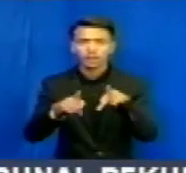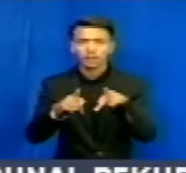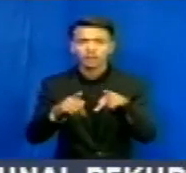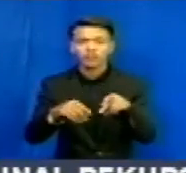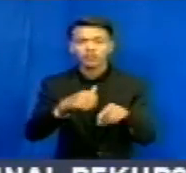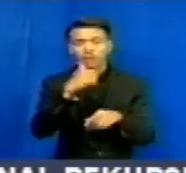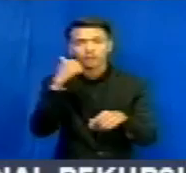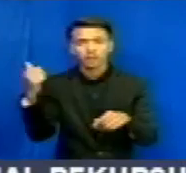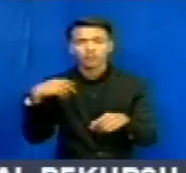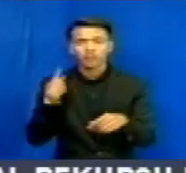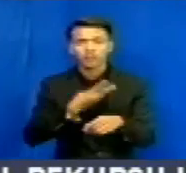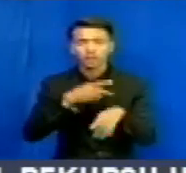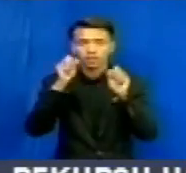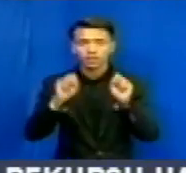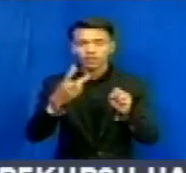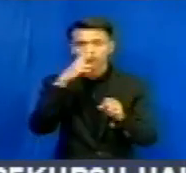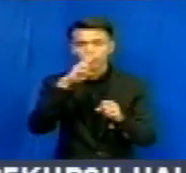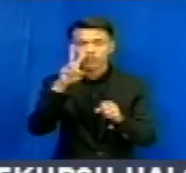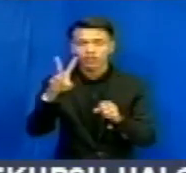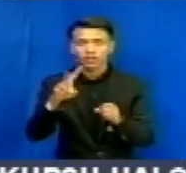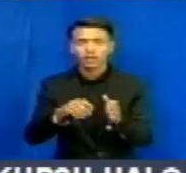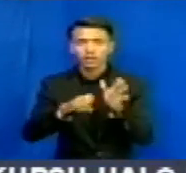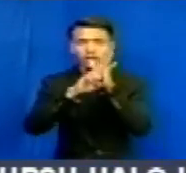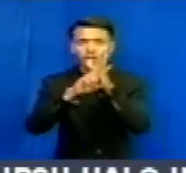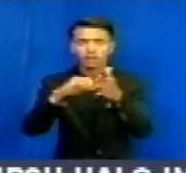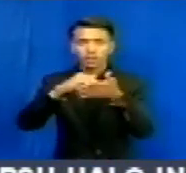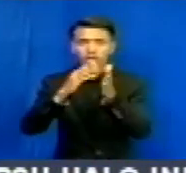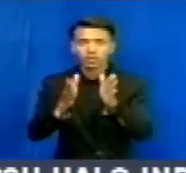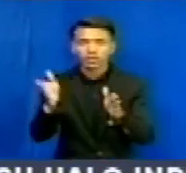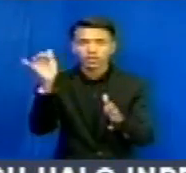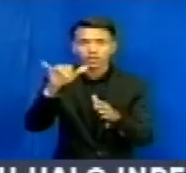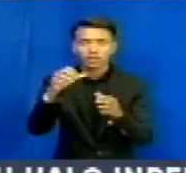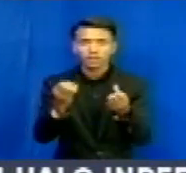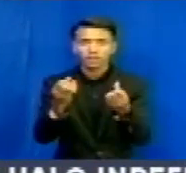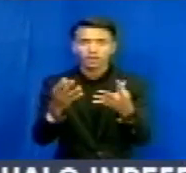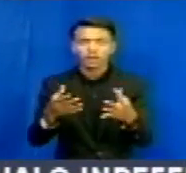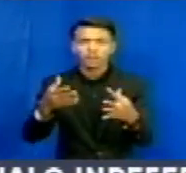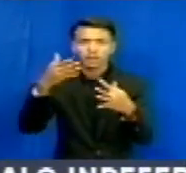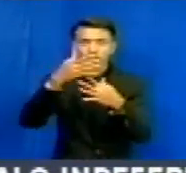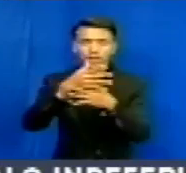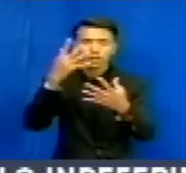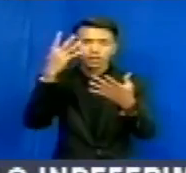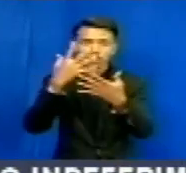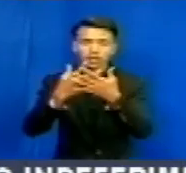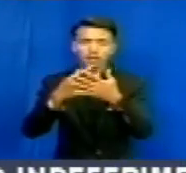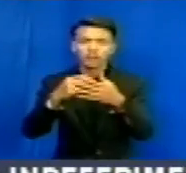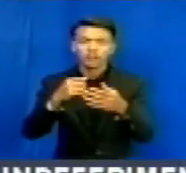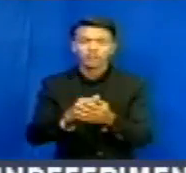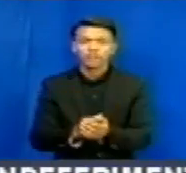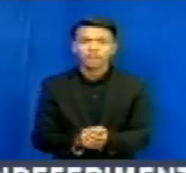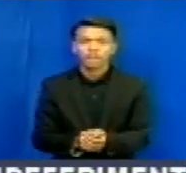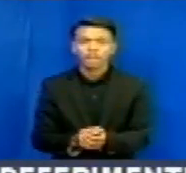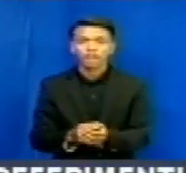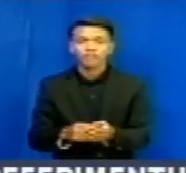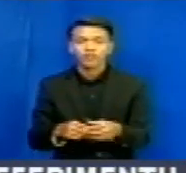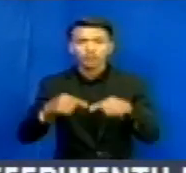está um selo ne bege te bele hare ite se hare por exemplo estudante sira barak maktama eta detenção tamba halu manifestação